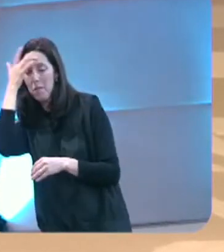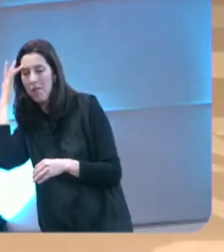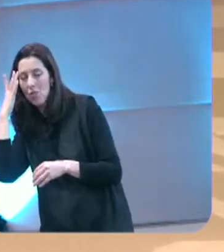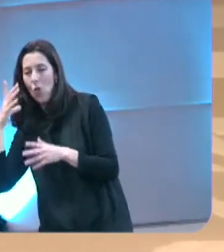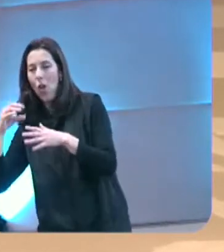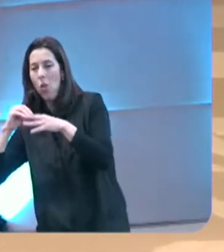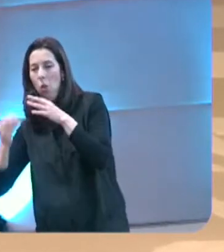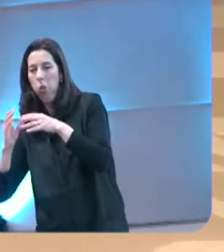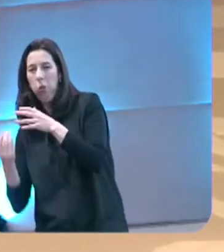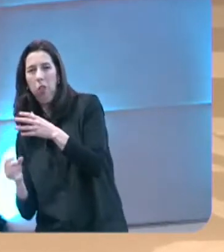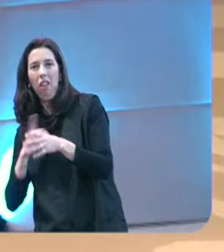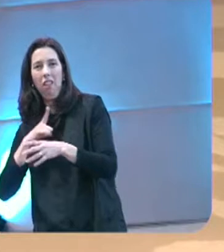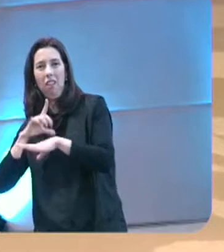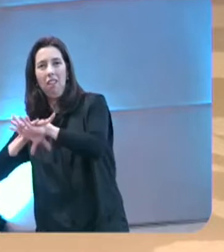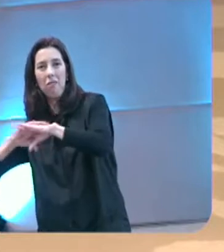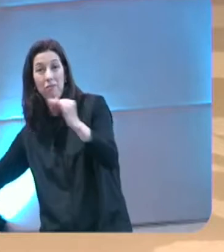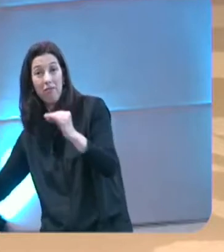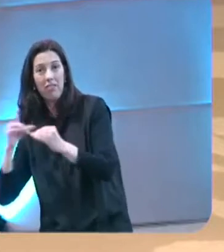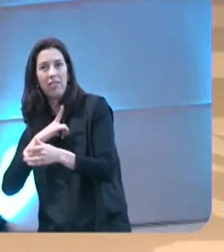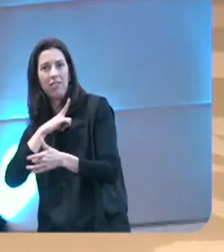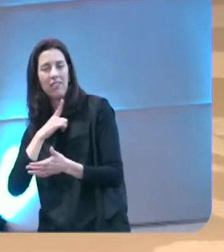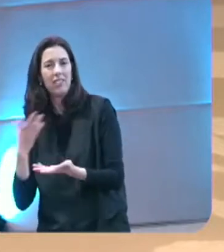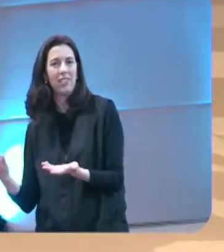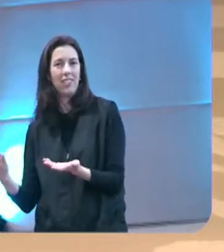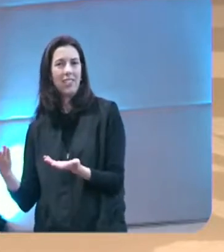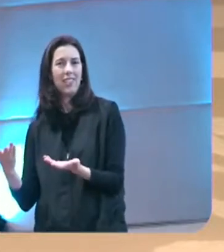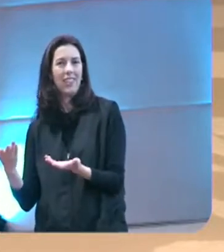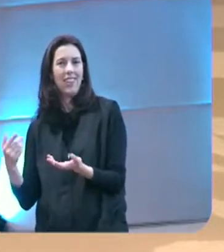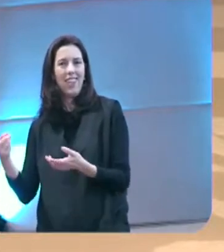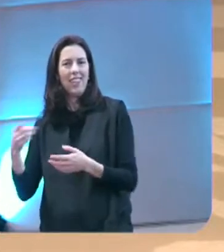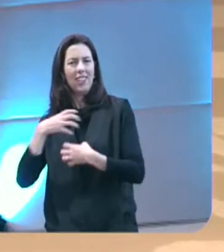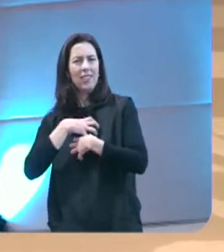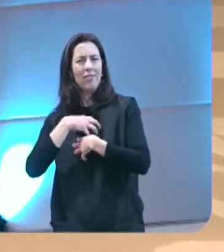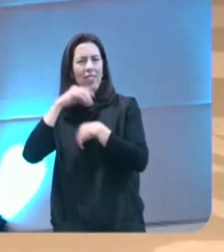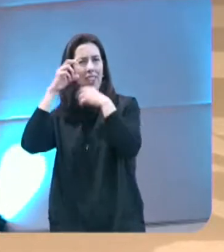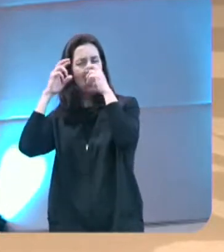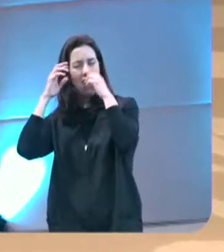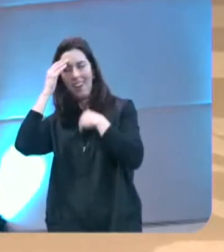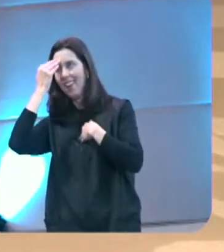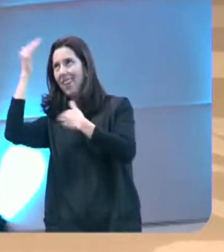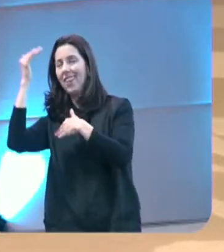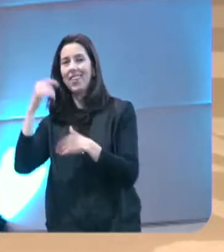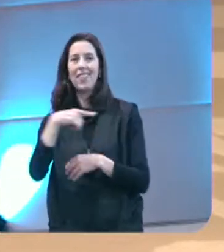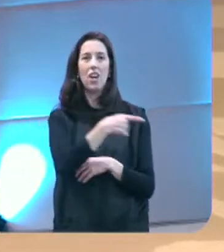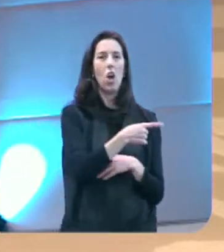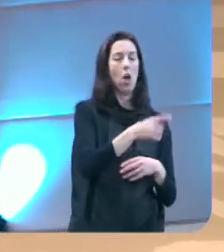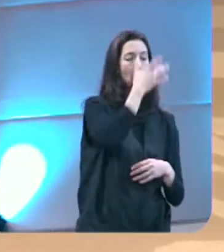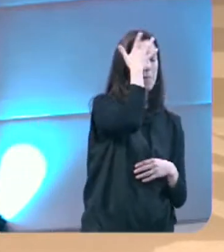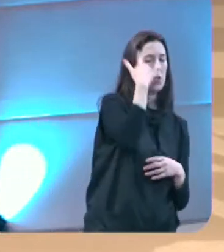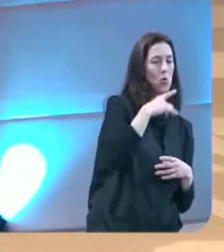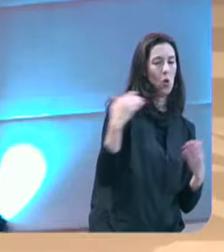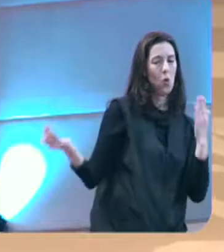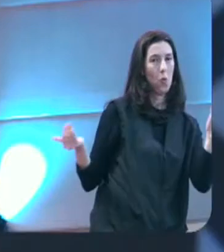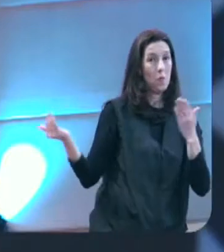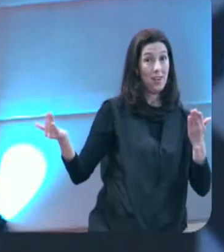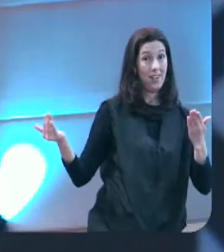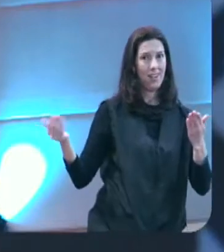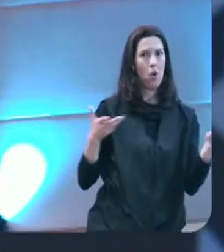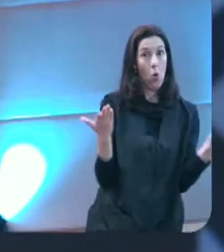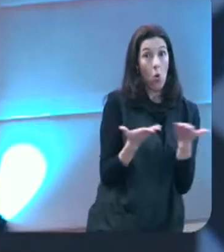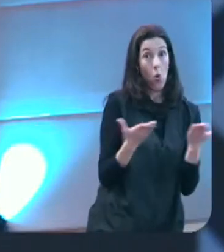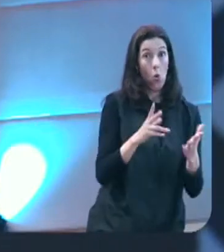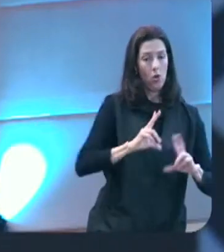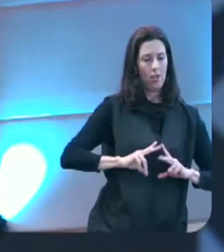manifestar a gratidão que estes, ou a alegria que estes leprosos sentiram naquele dia.